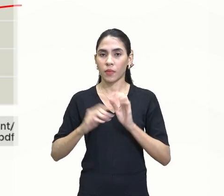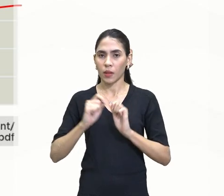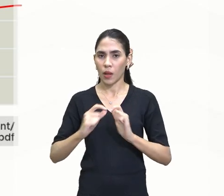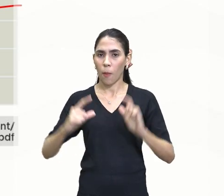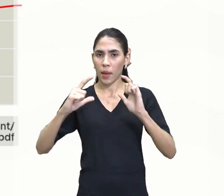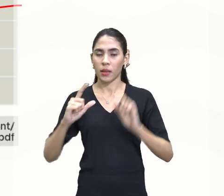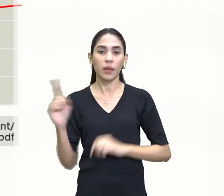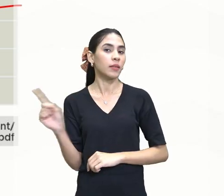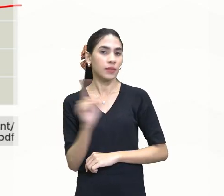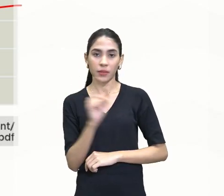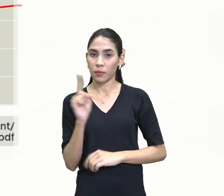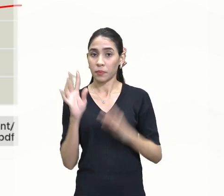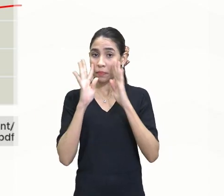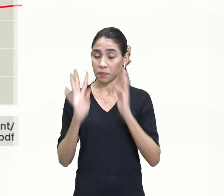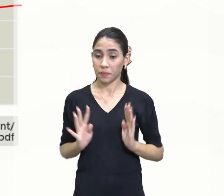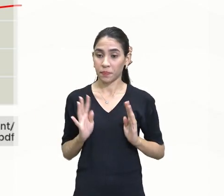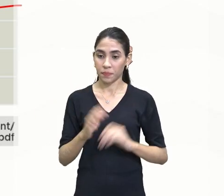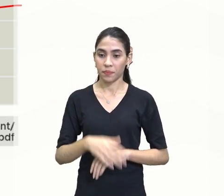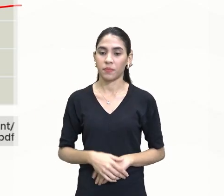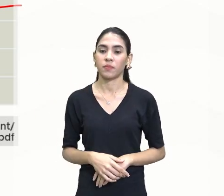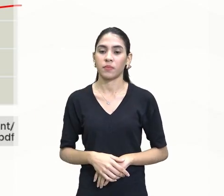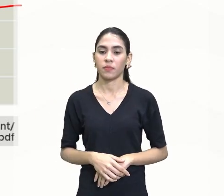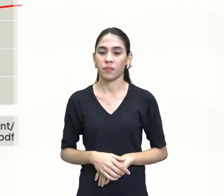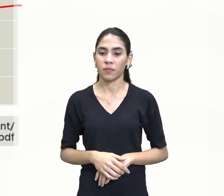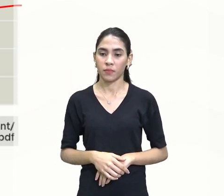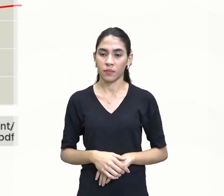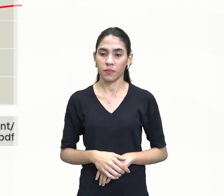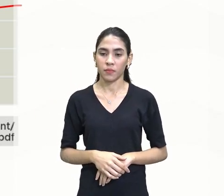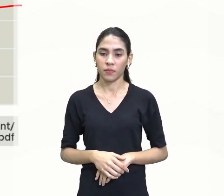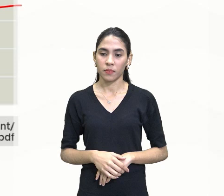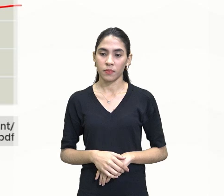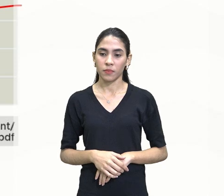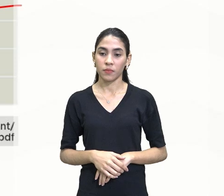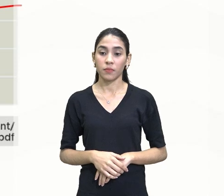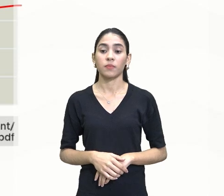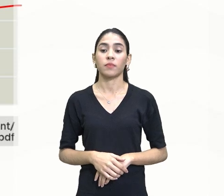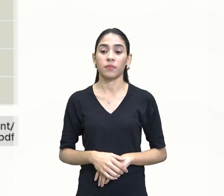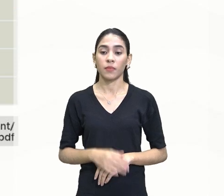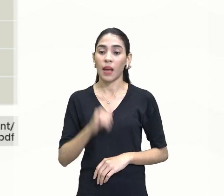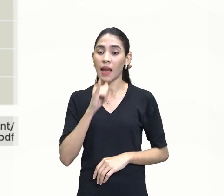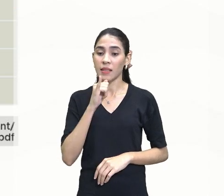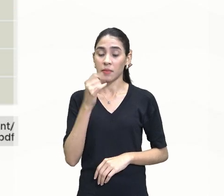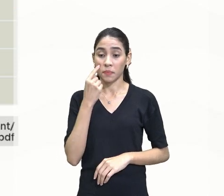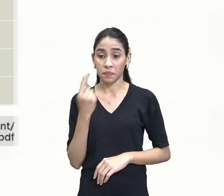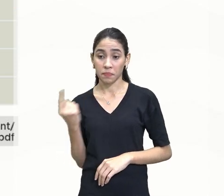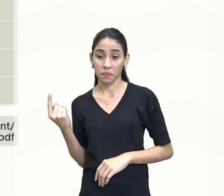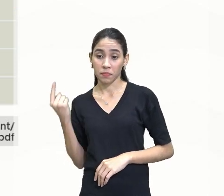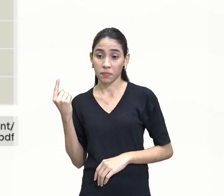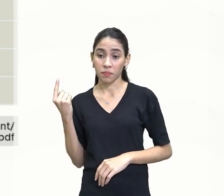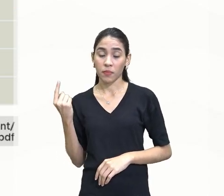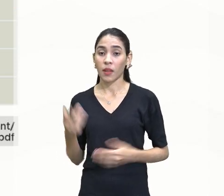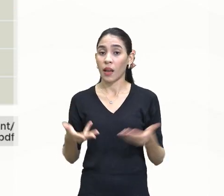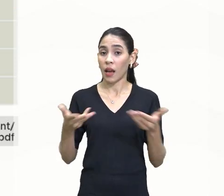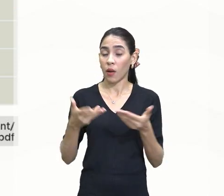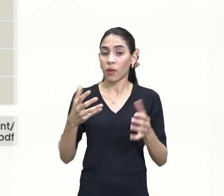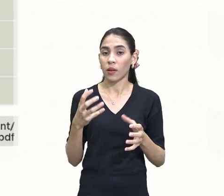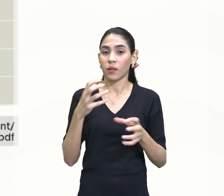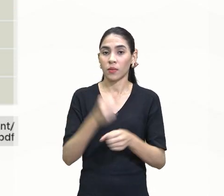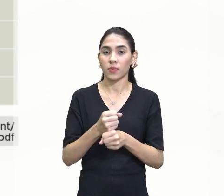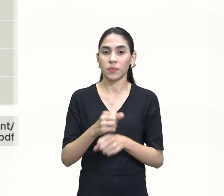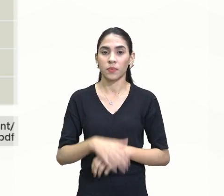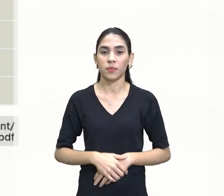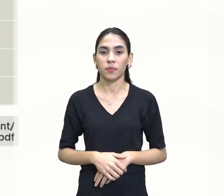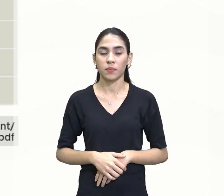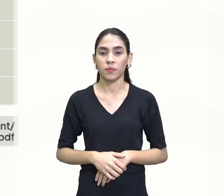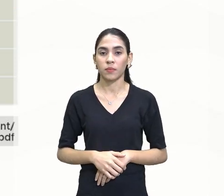atenção aí, muita atenção. O que vai aumentar? Vai aumentar mais, porque agora nós vamos calcular